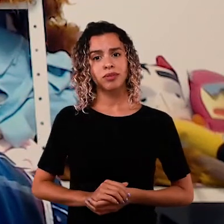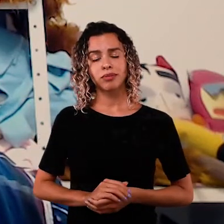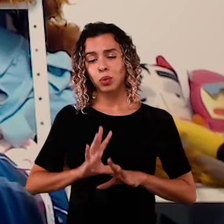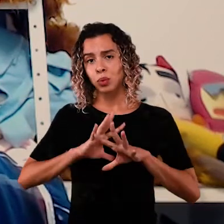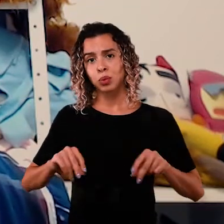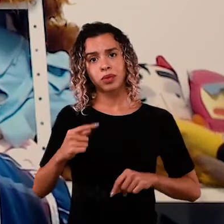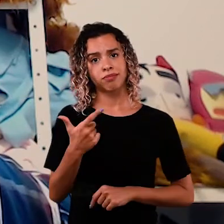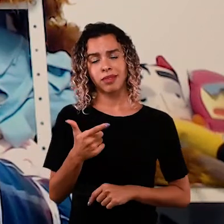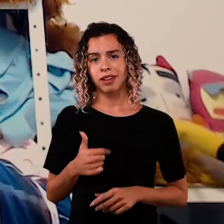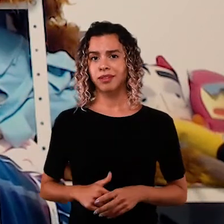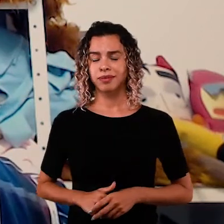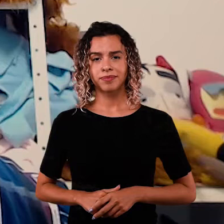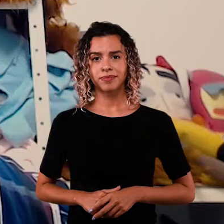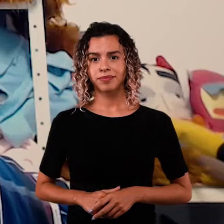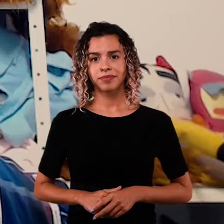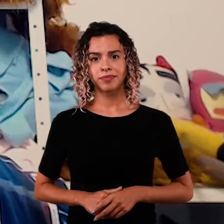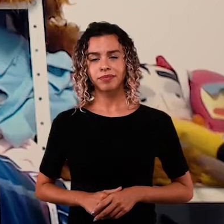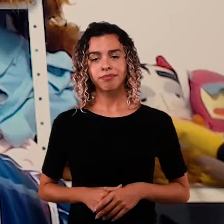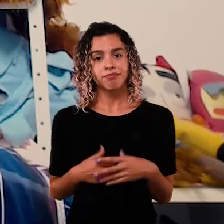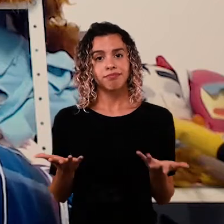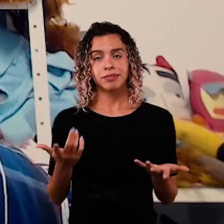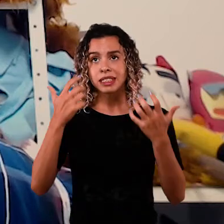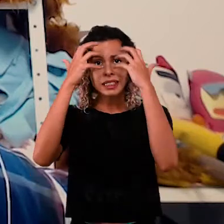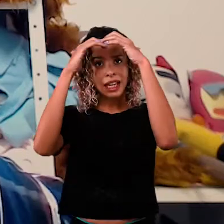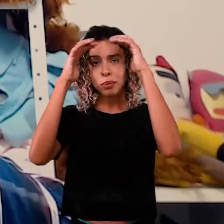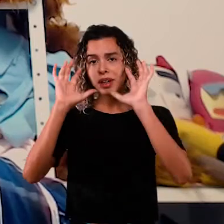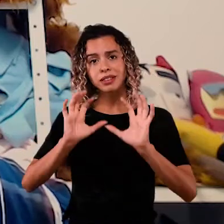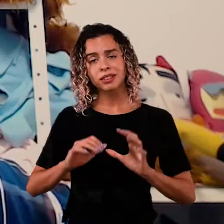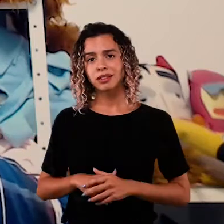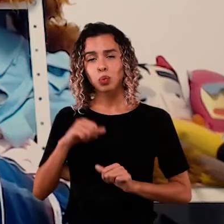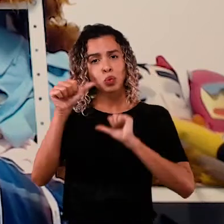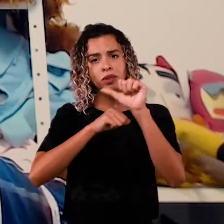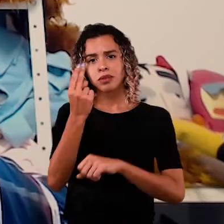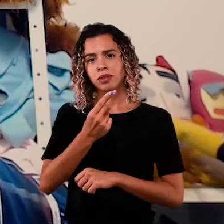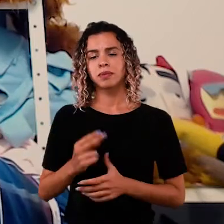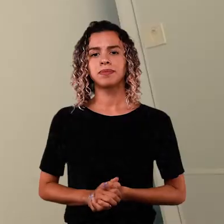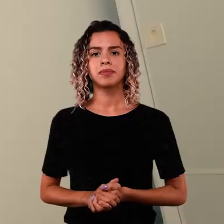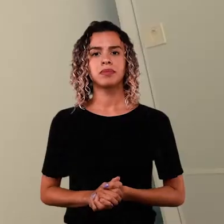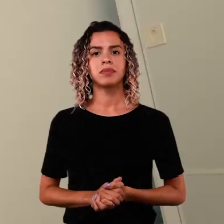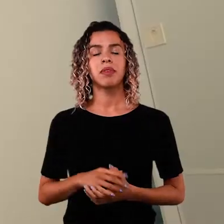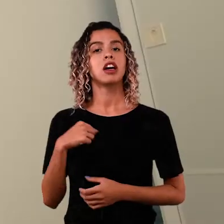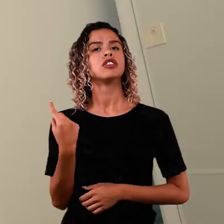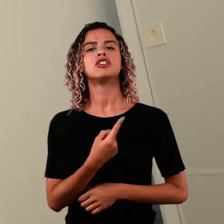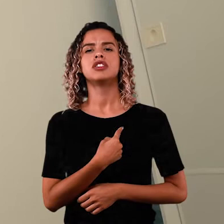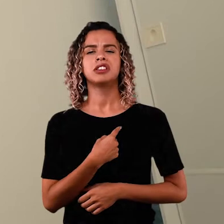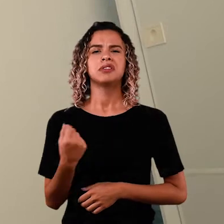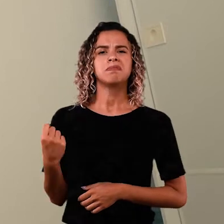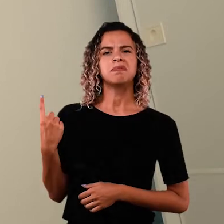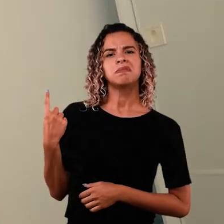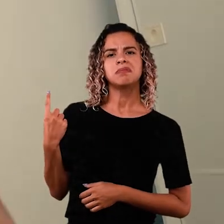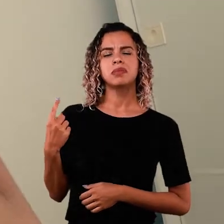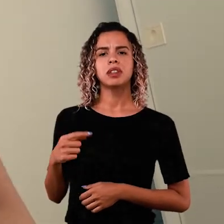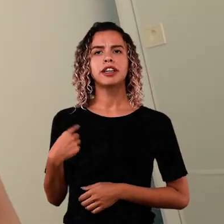deficiência que não tem cura, que ela é nosso cérebro, não tem como mudar. Poliana. Nós não